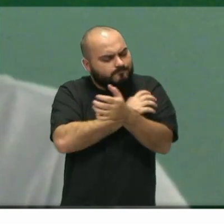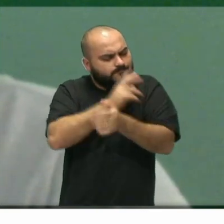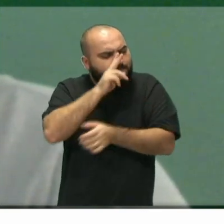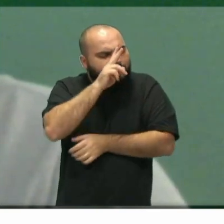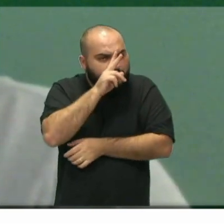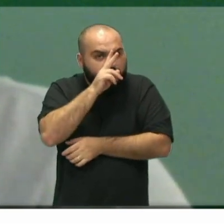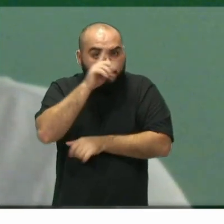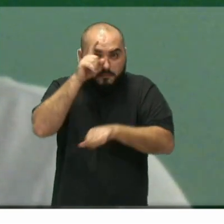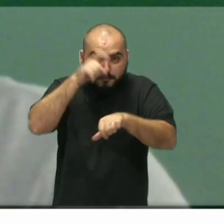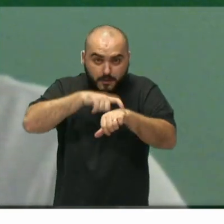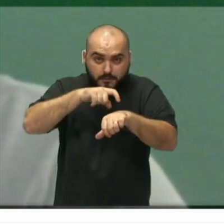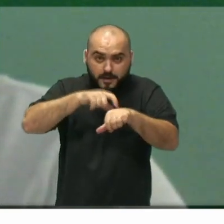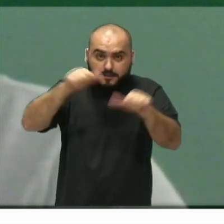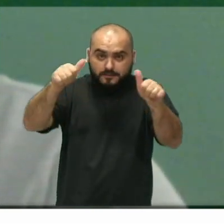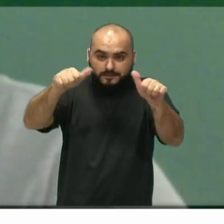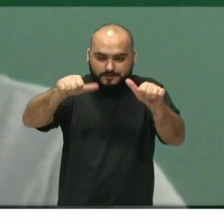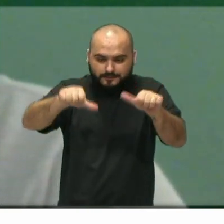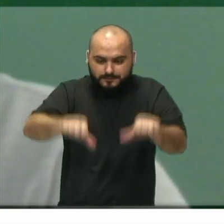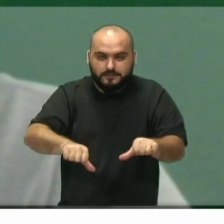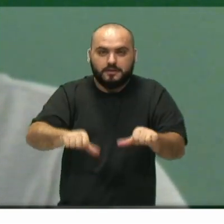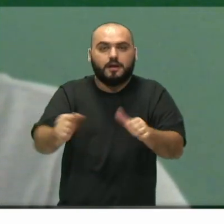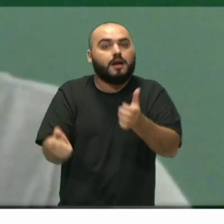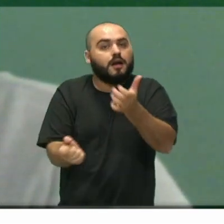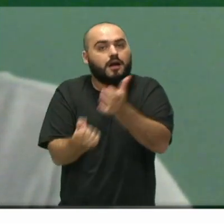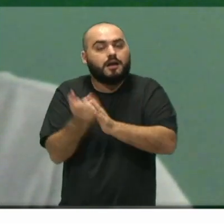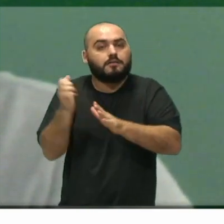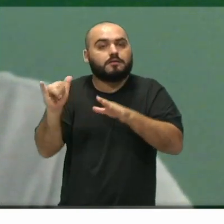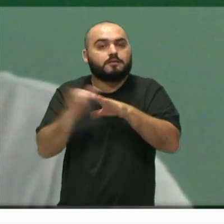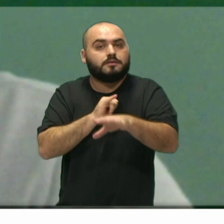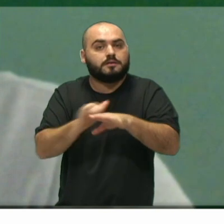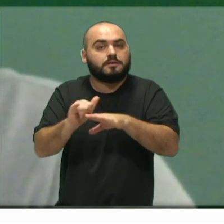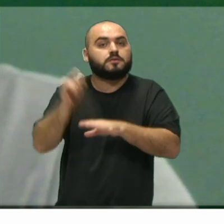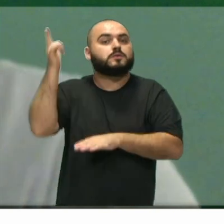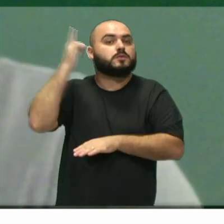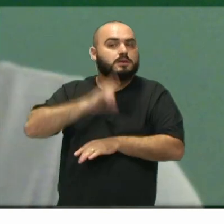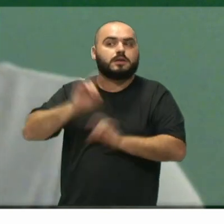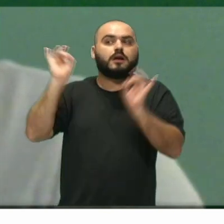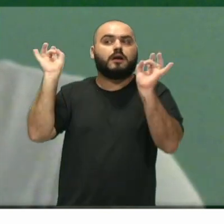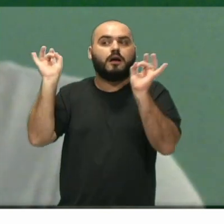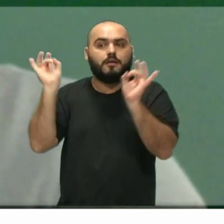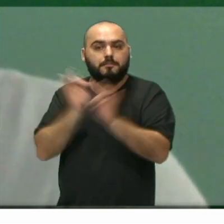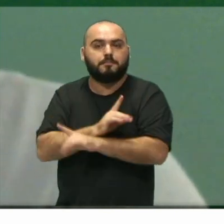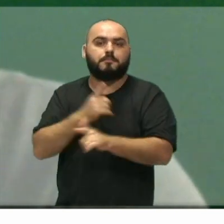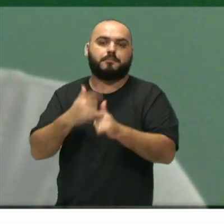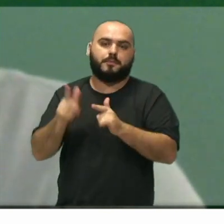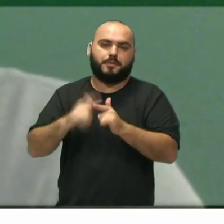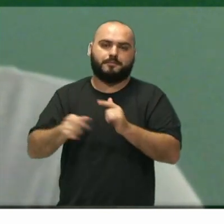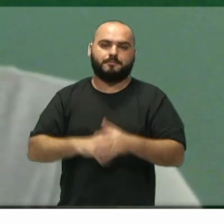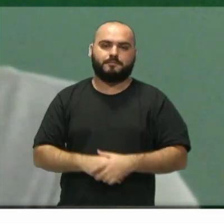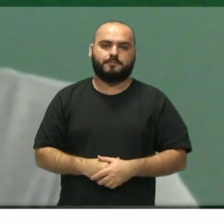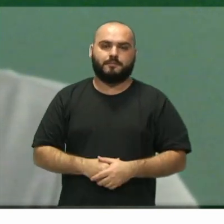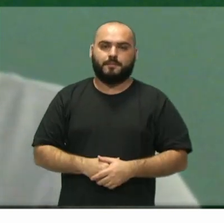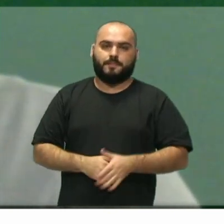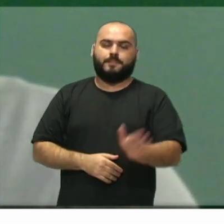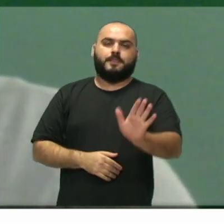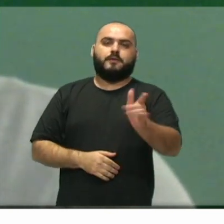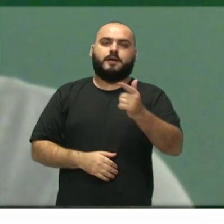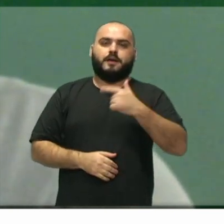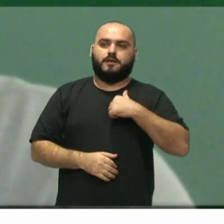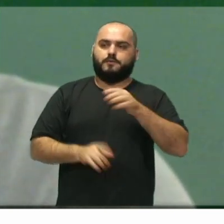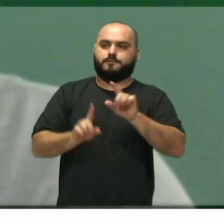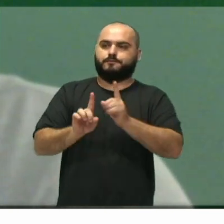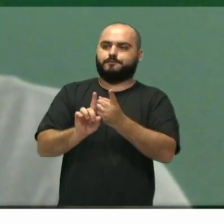de crise, a gente criou uma estratégia para poder enfrentar essa situação. Quer dizer, não é porque eu tenho que manter um